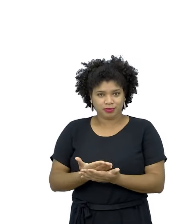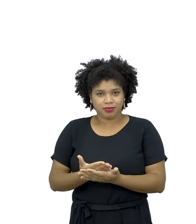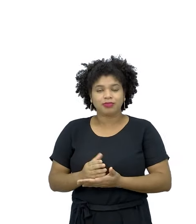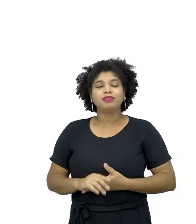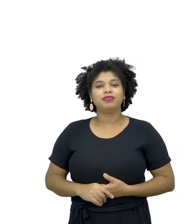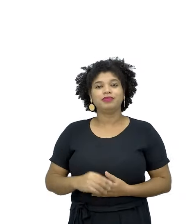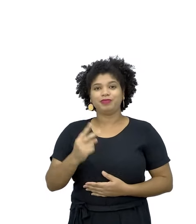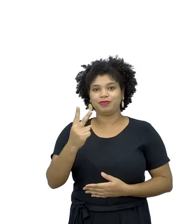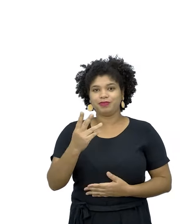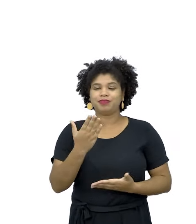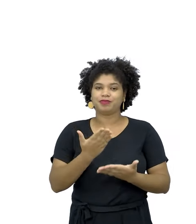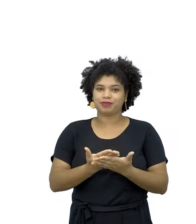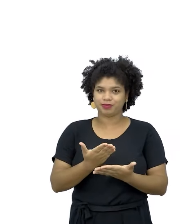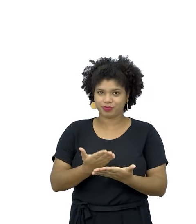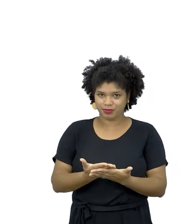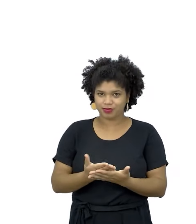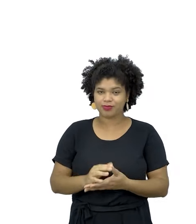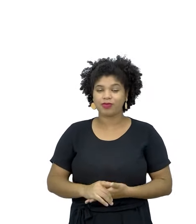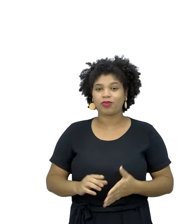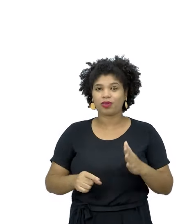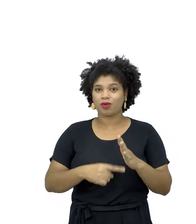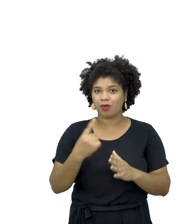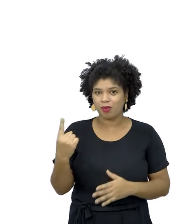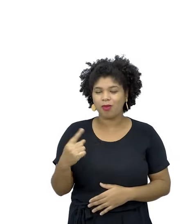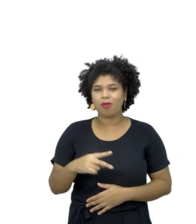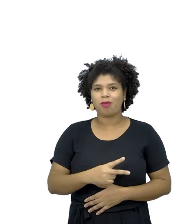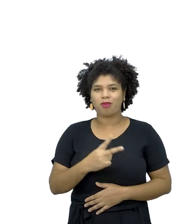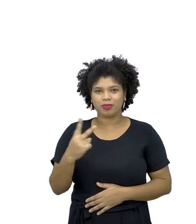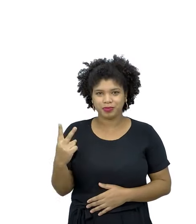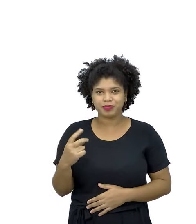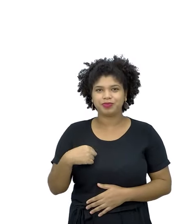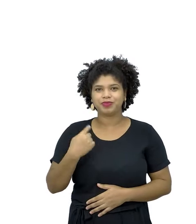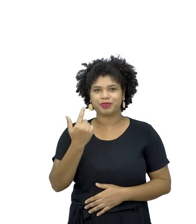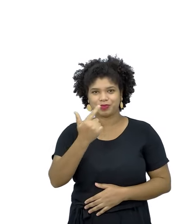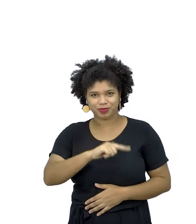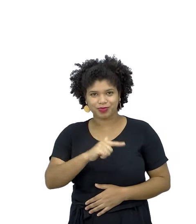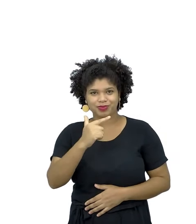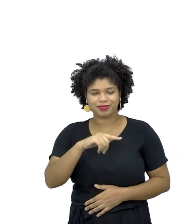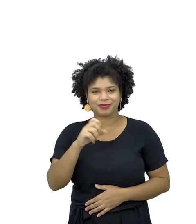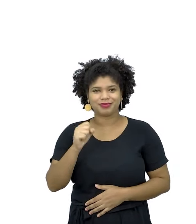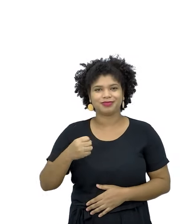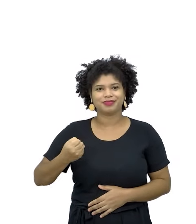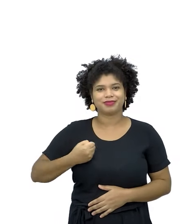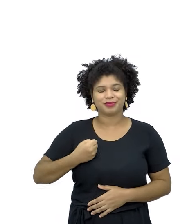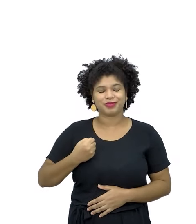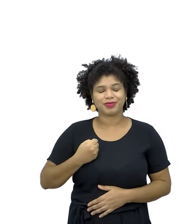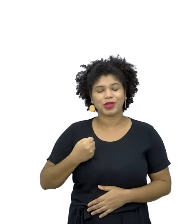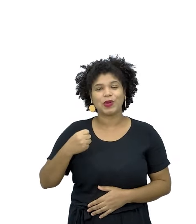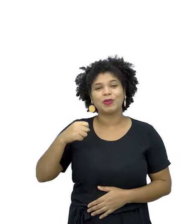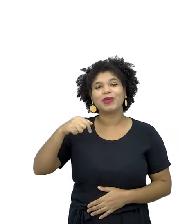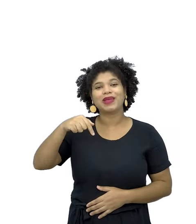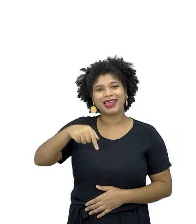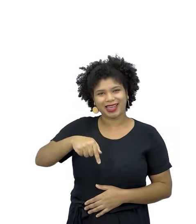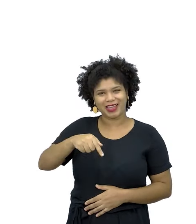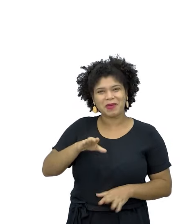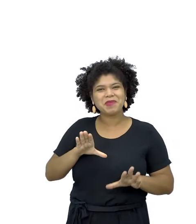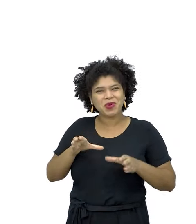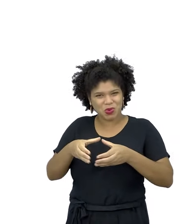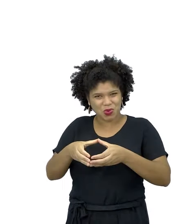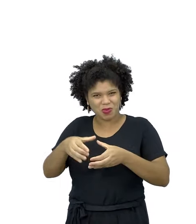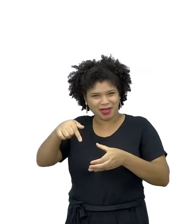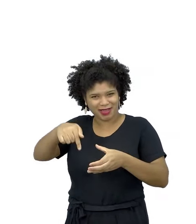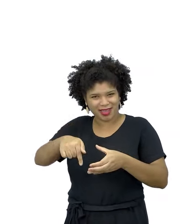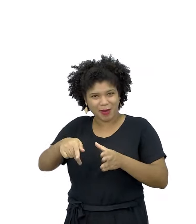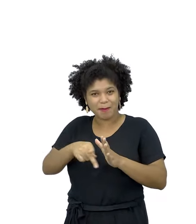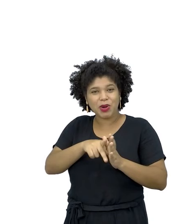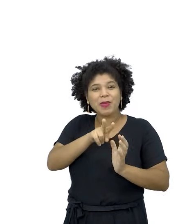por 2 aulas, então na primeira e segunda aula nós vamos revisitando os números racionais e irracionais. Olha que